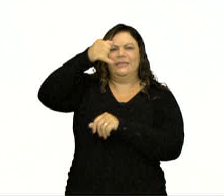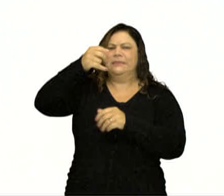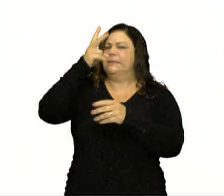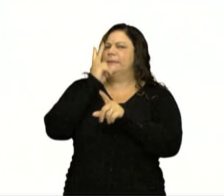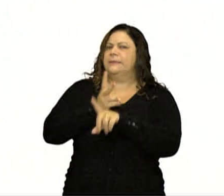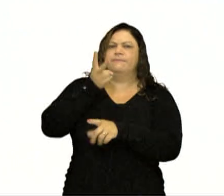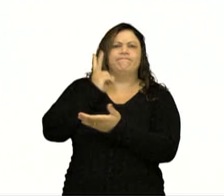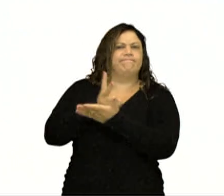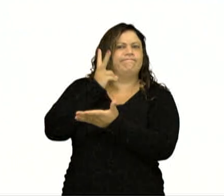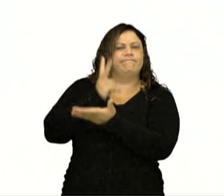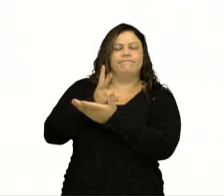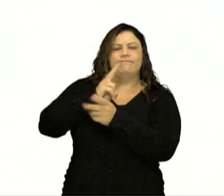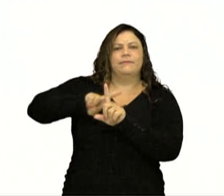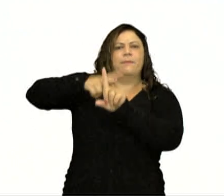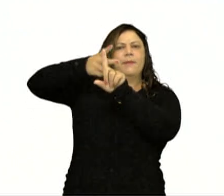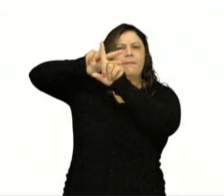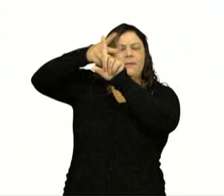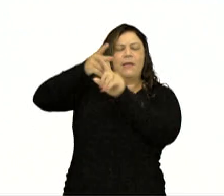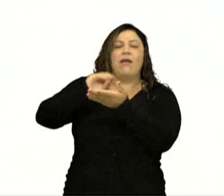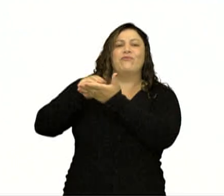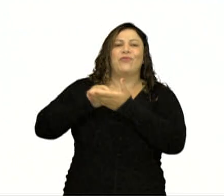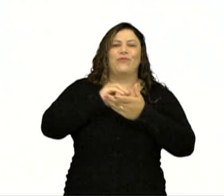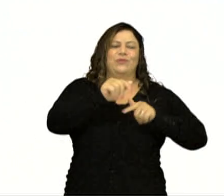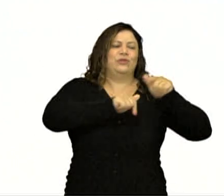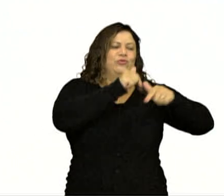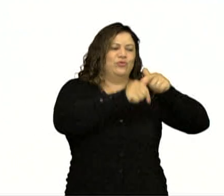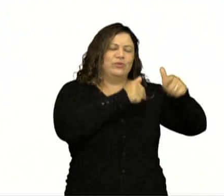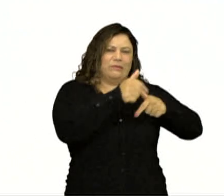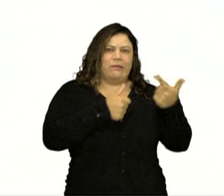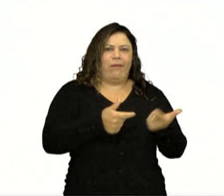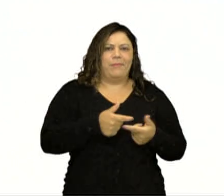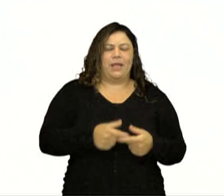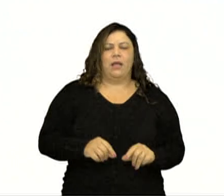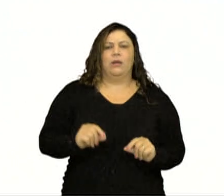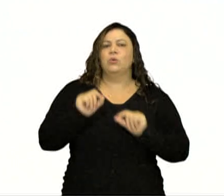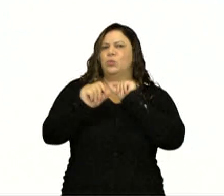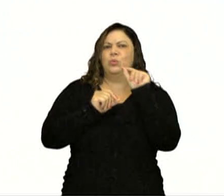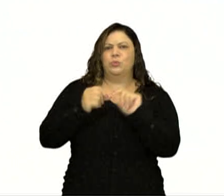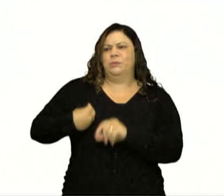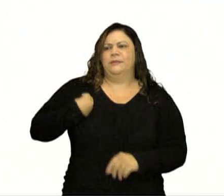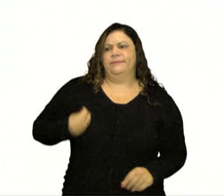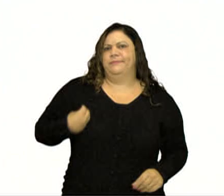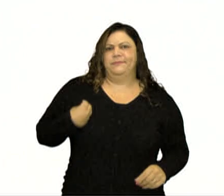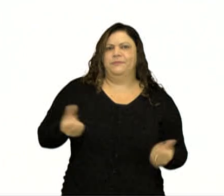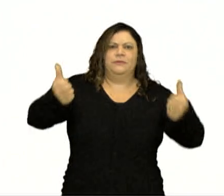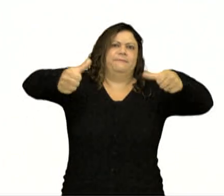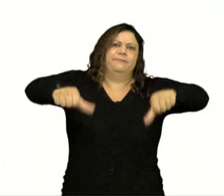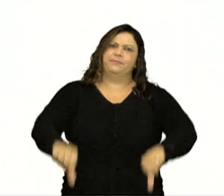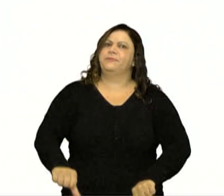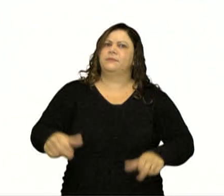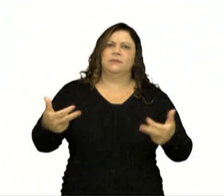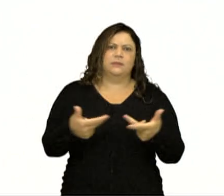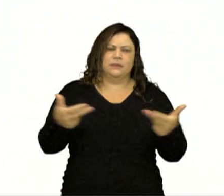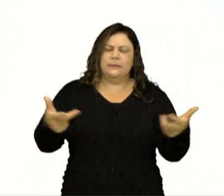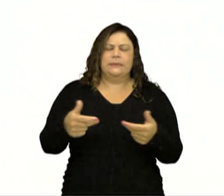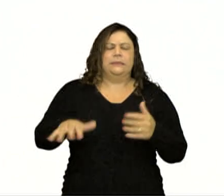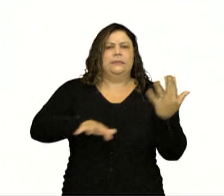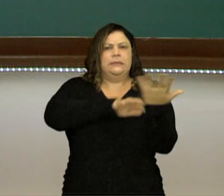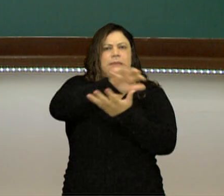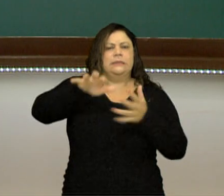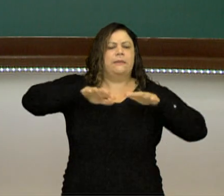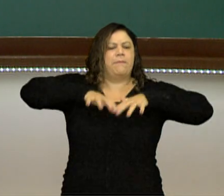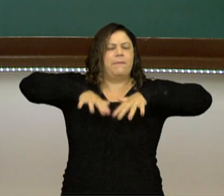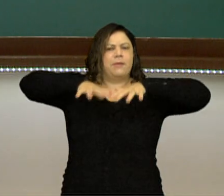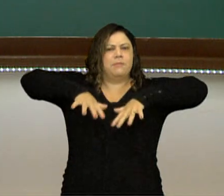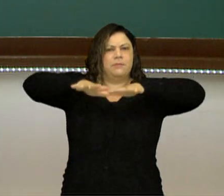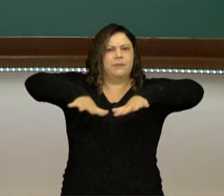Isso gerou o desemprego, um alto custo de vida que resultou num verdadeiro caos social. Então você vai ter várias manifestações